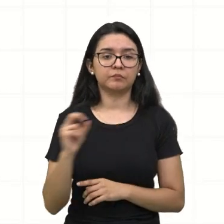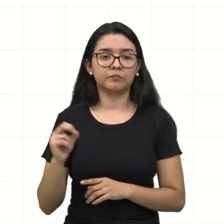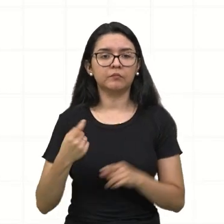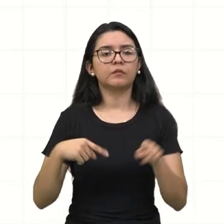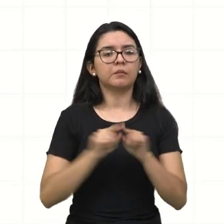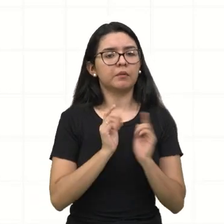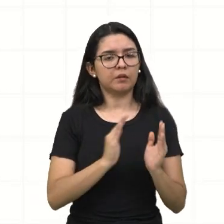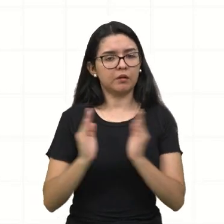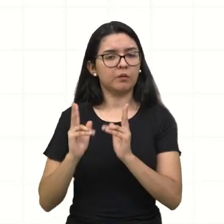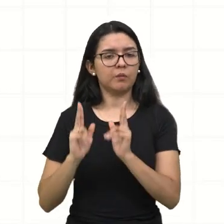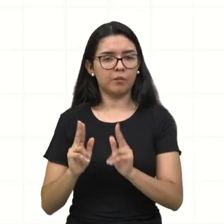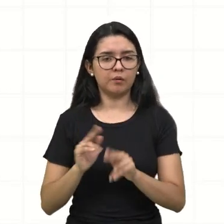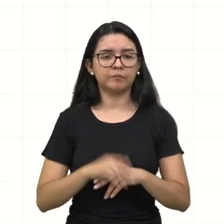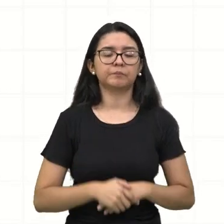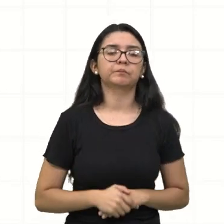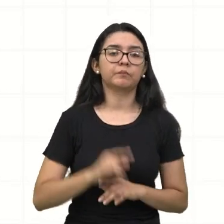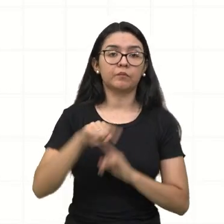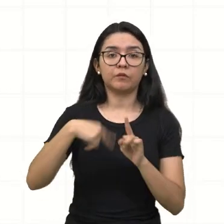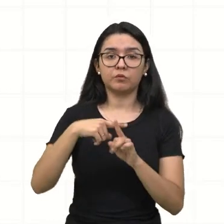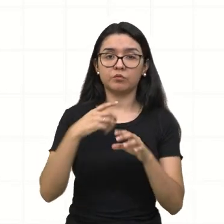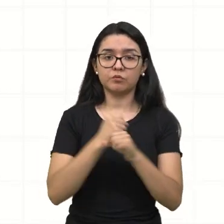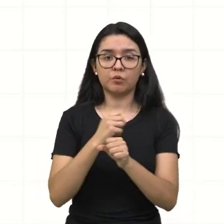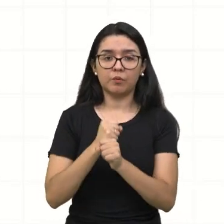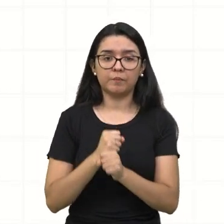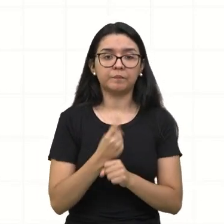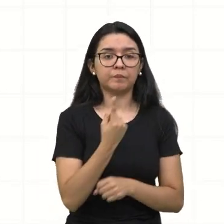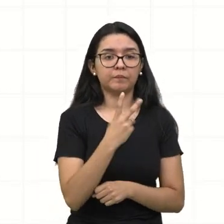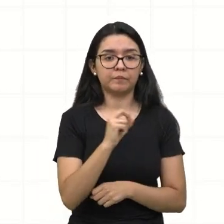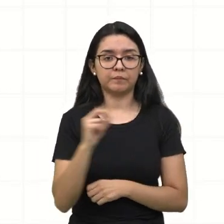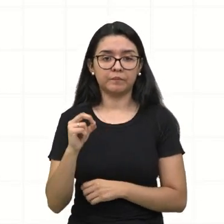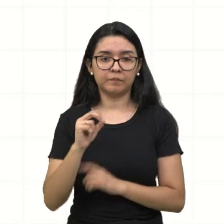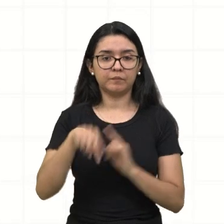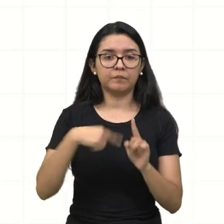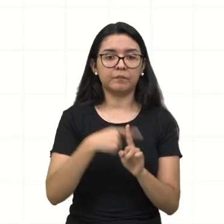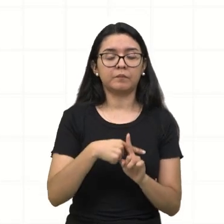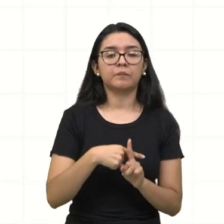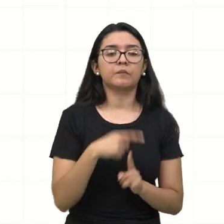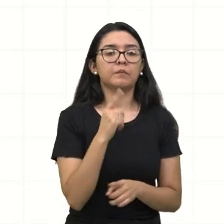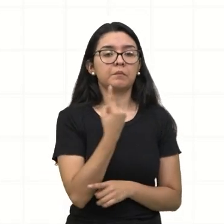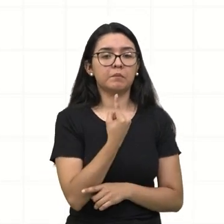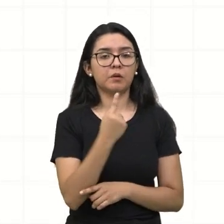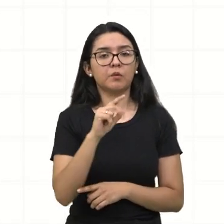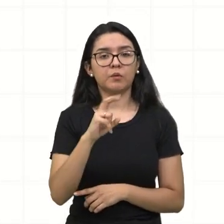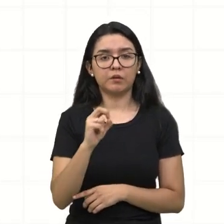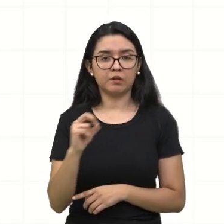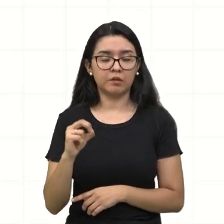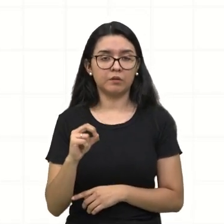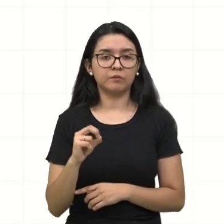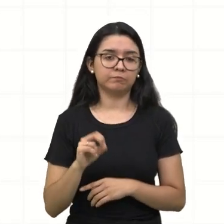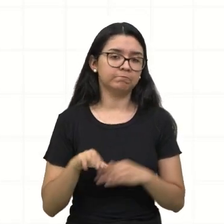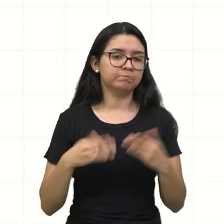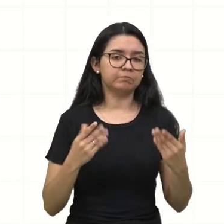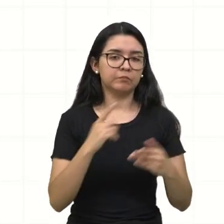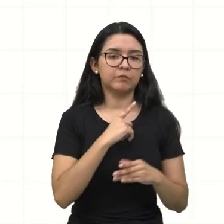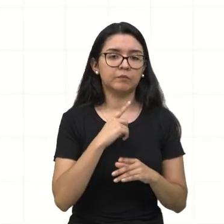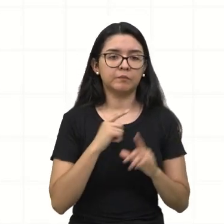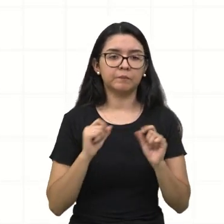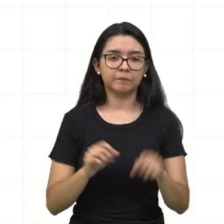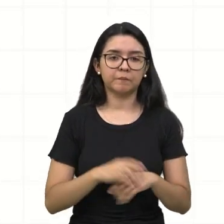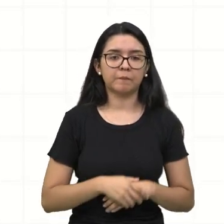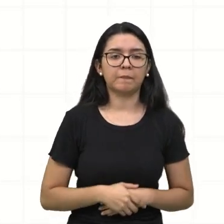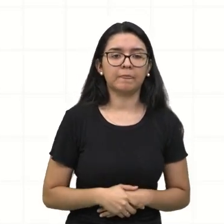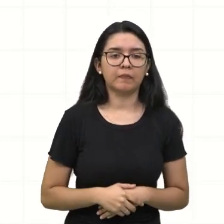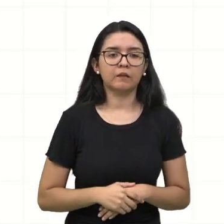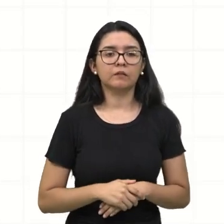é a mesma soma, né, com as parcelas agora iguais, só que com o valor de 1.500. Então, nós vamos ter aqui 2.500